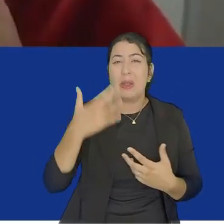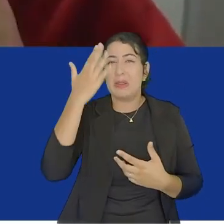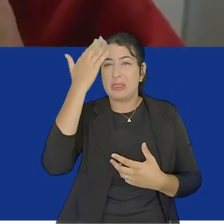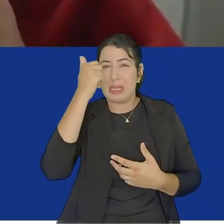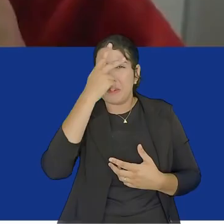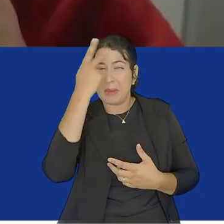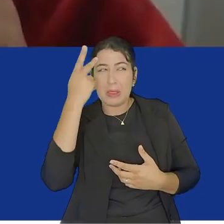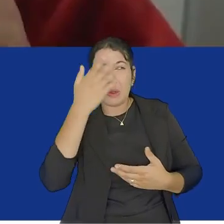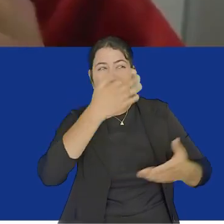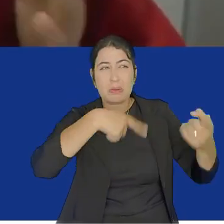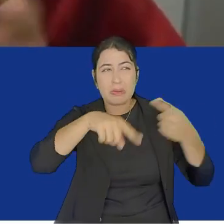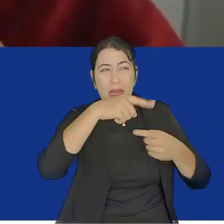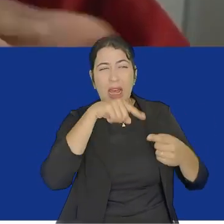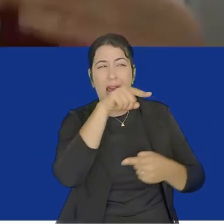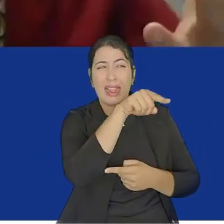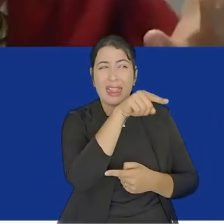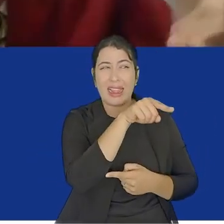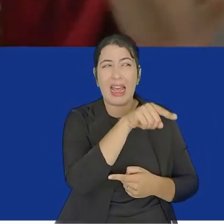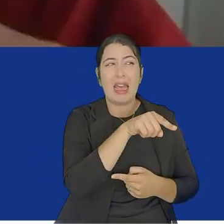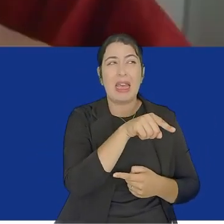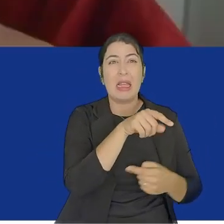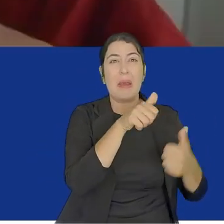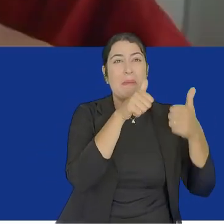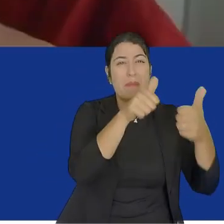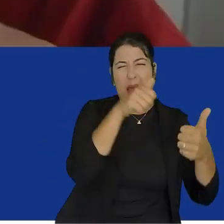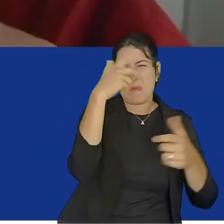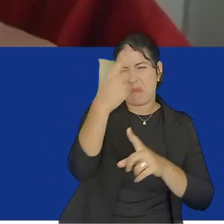moça, e realmente isso não é justo.